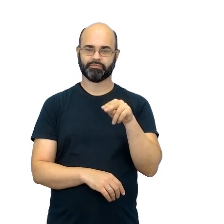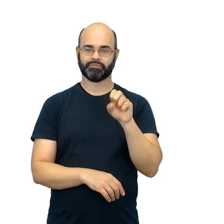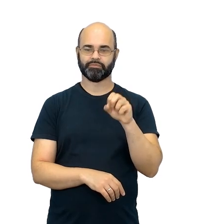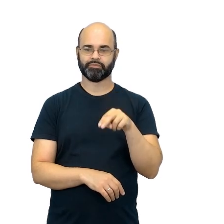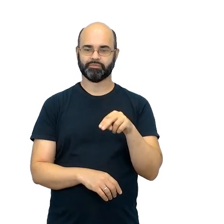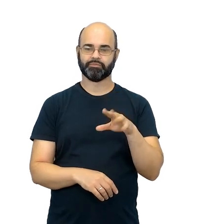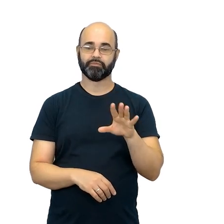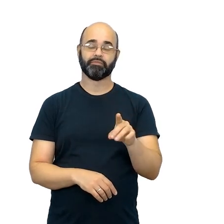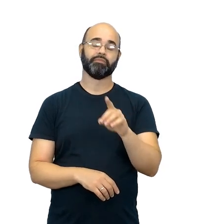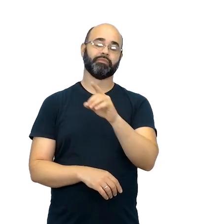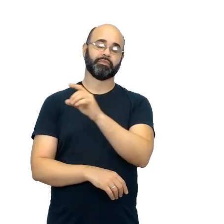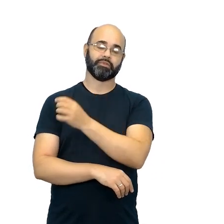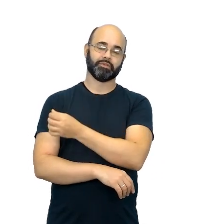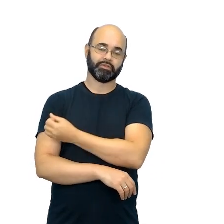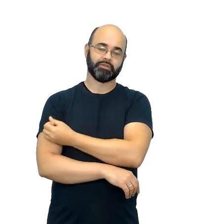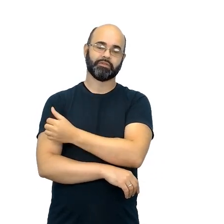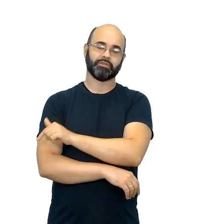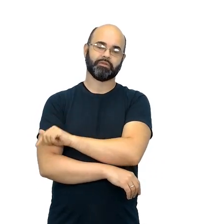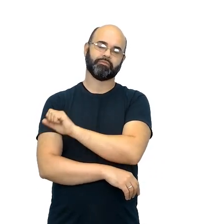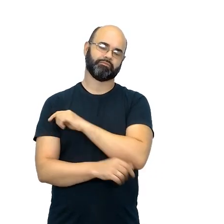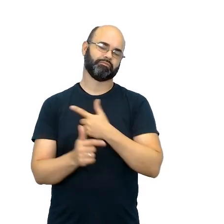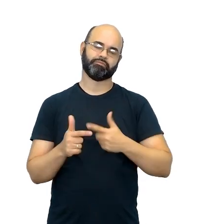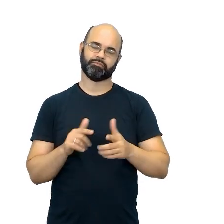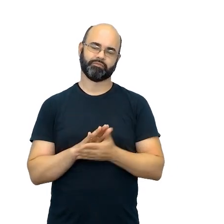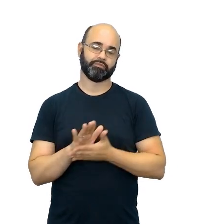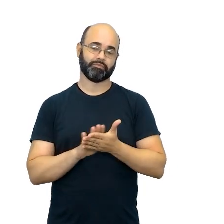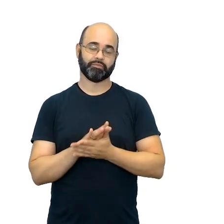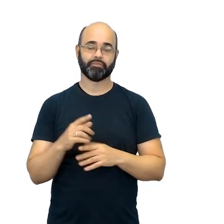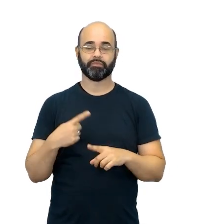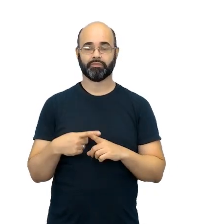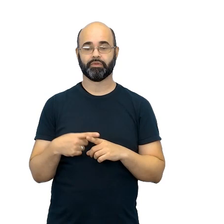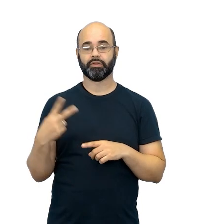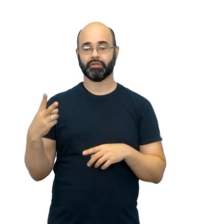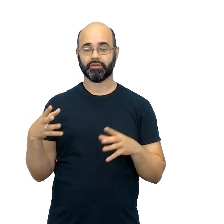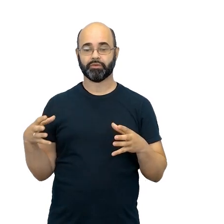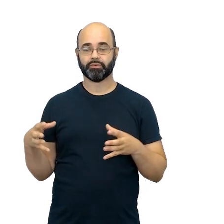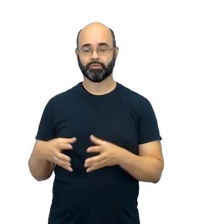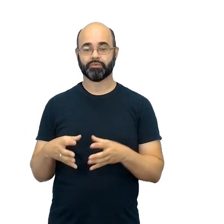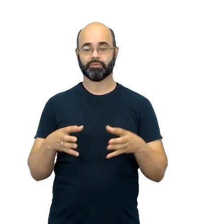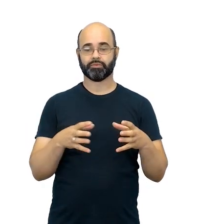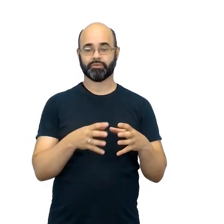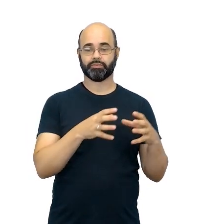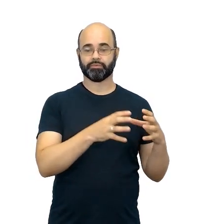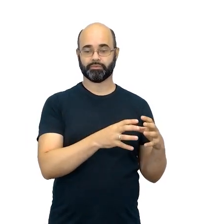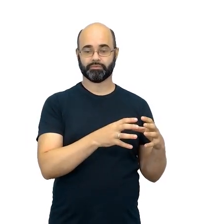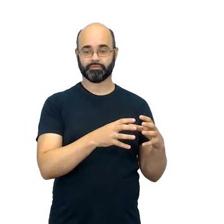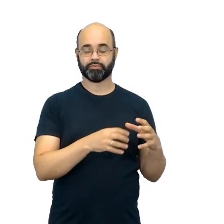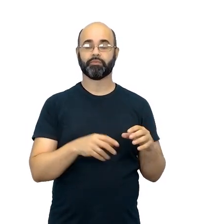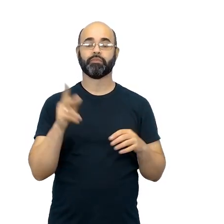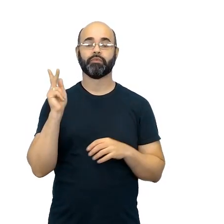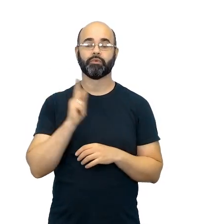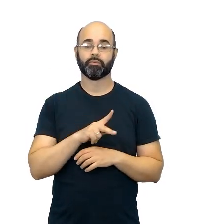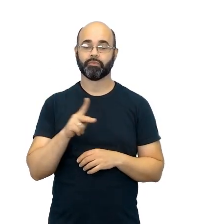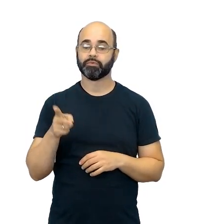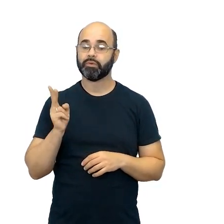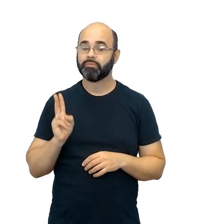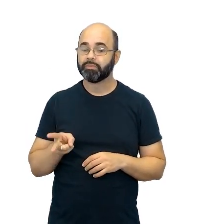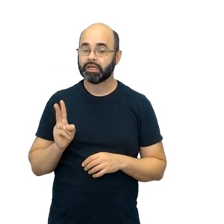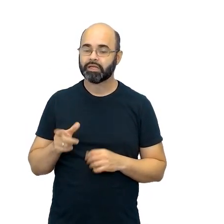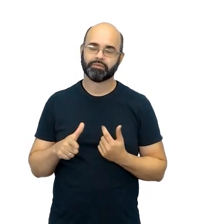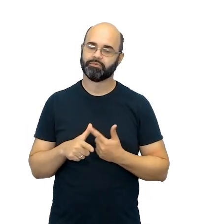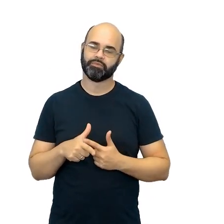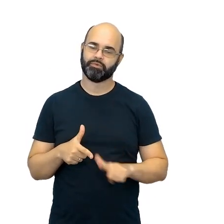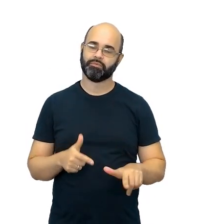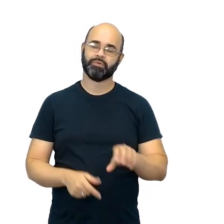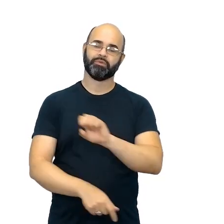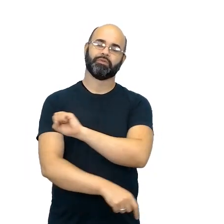tem problema nenhum, né? Assim, as duas turmas, né, de etapa ali estão tendo aula com o mesmo professor. Mas o oitavo